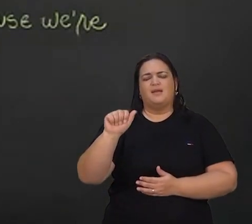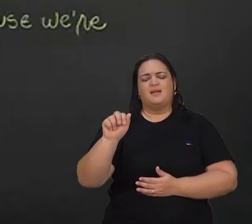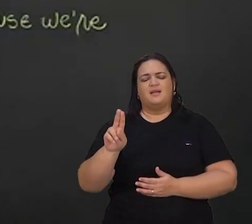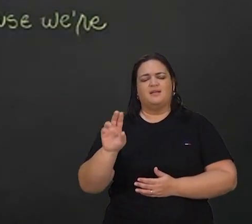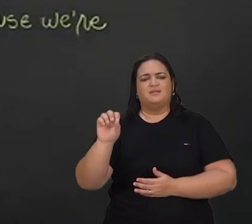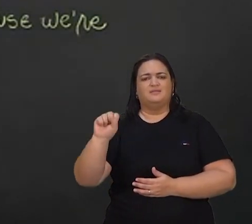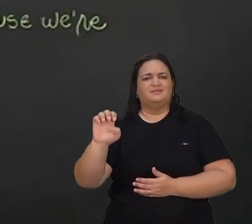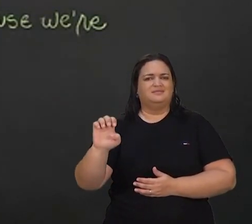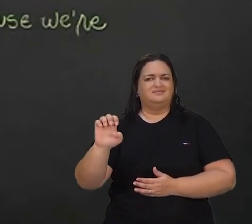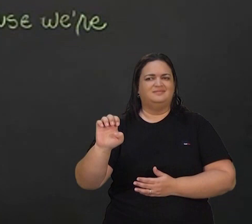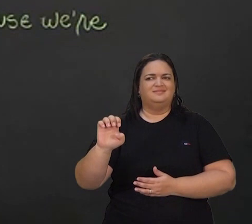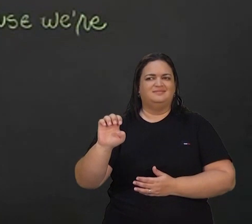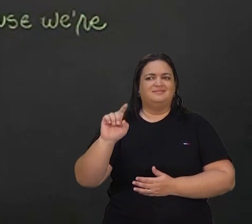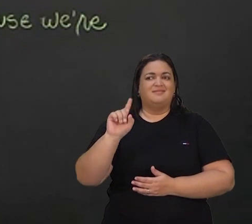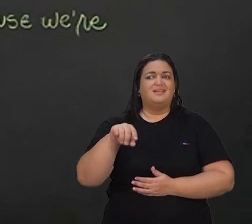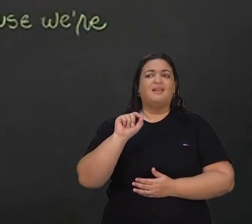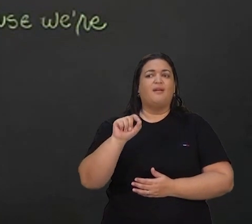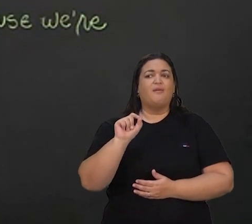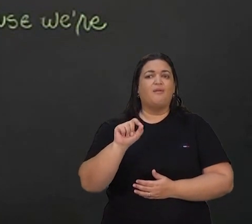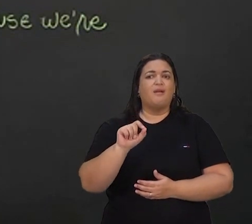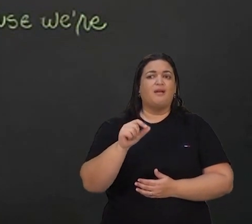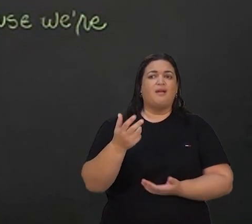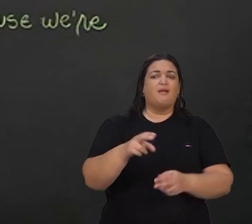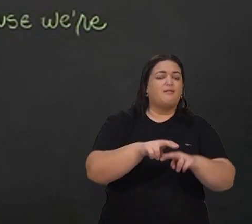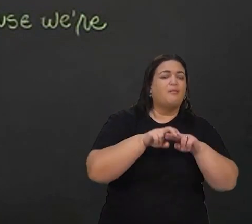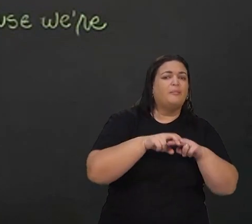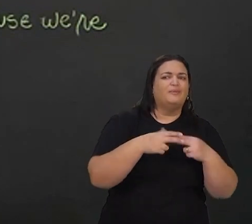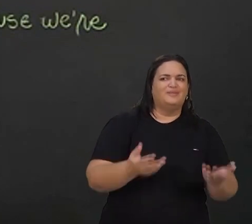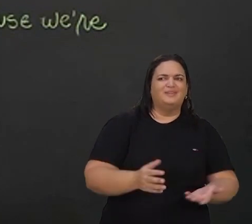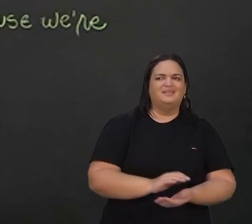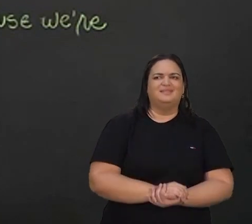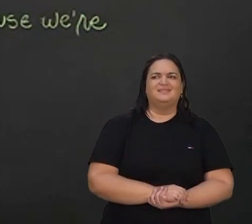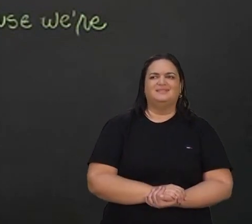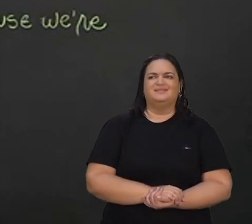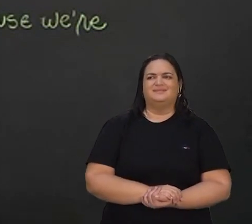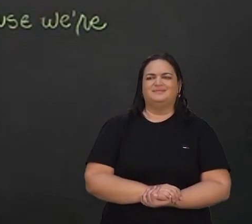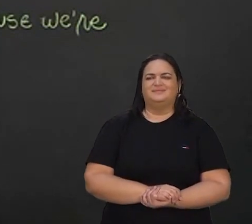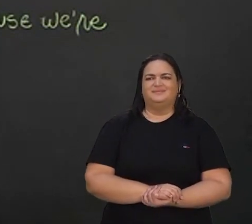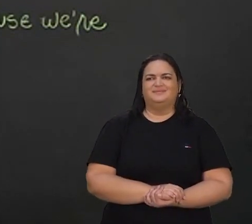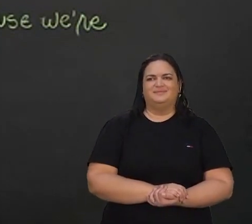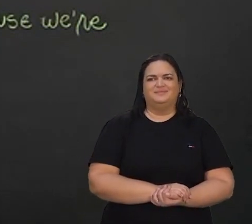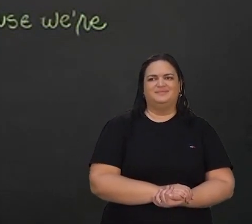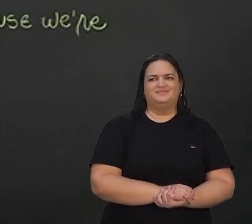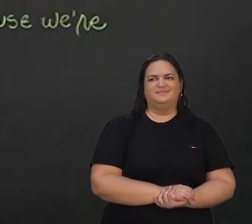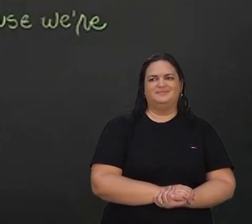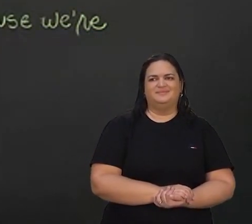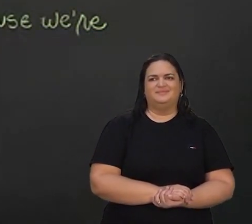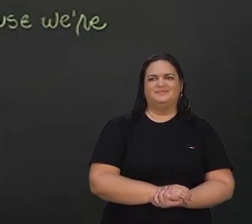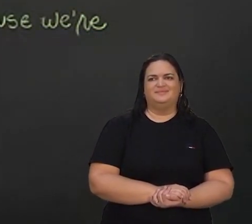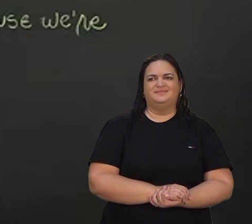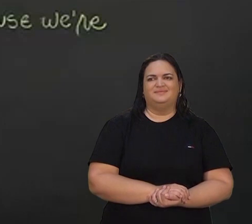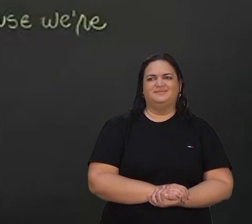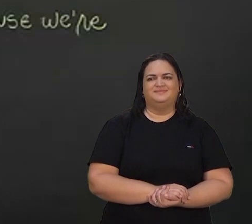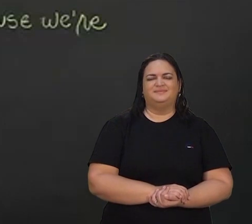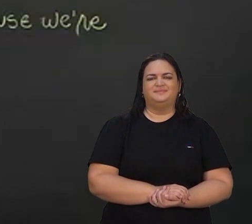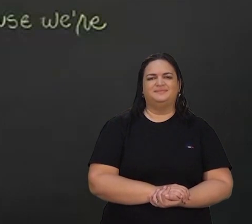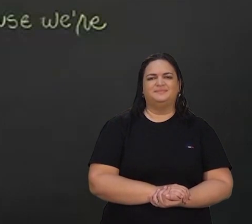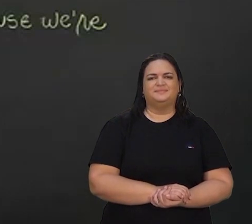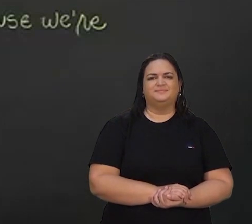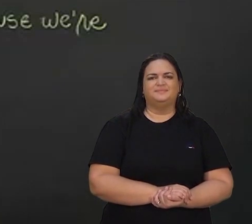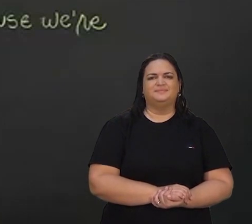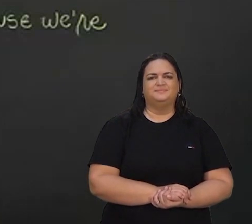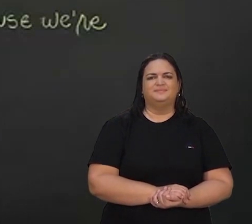ideias? Eu tenho aqui, olha, we can't go to the party. Primeira ideia. We